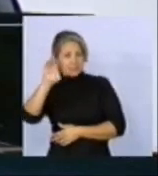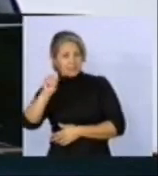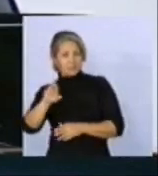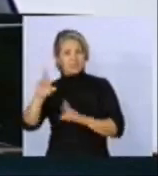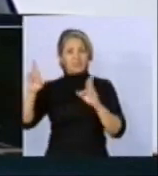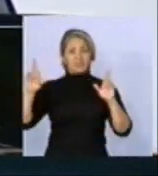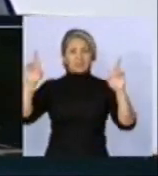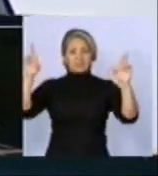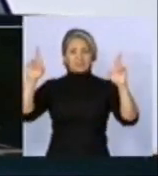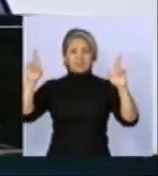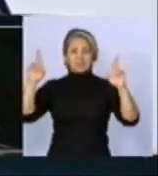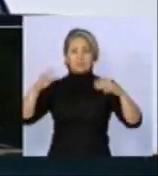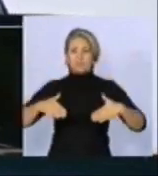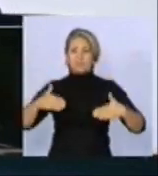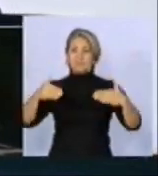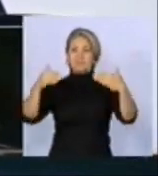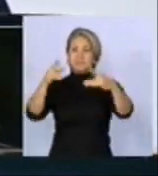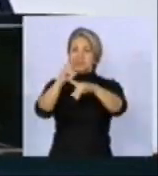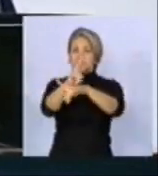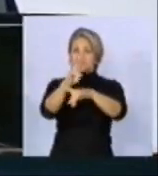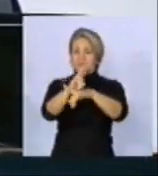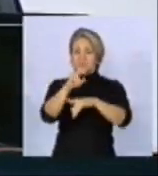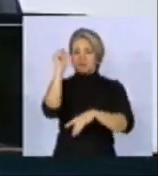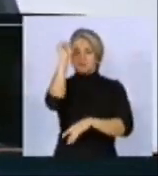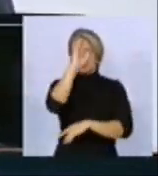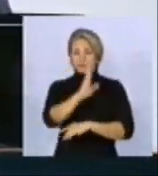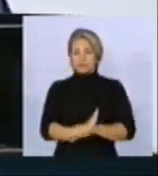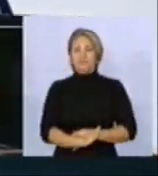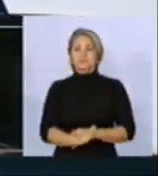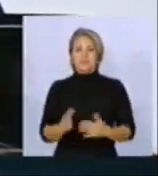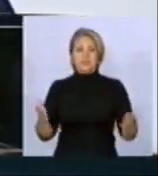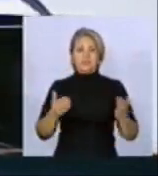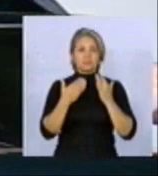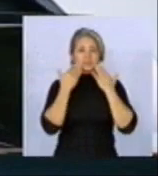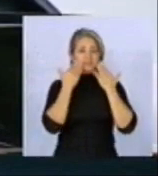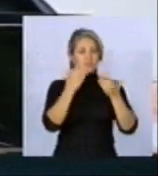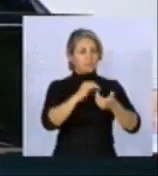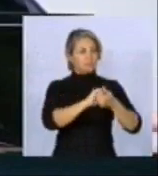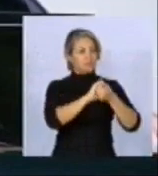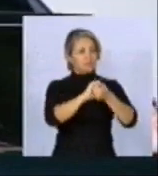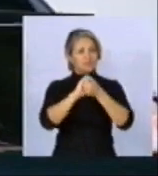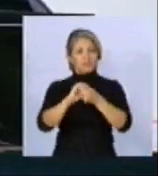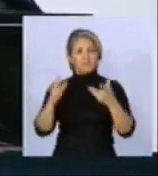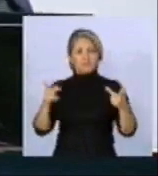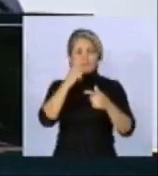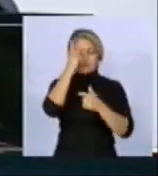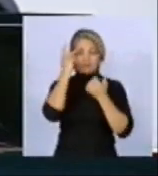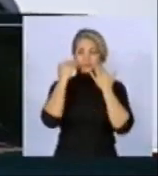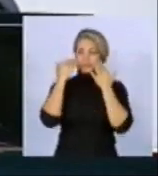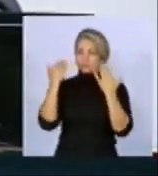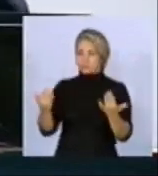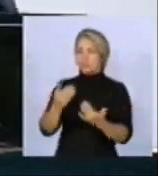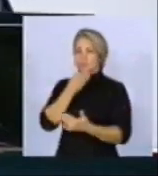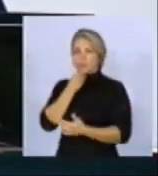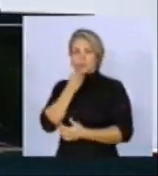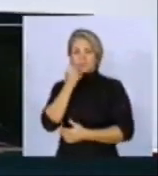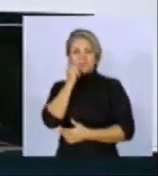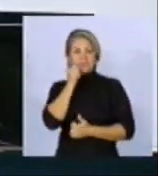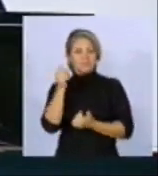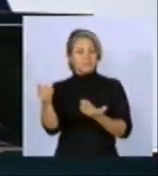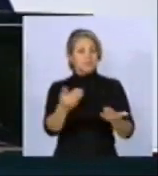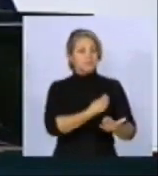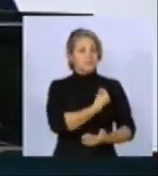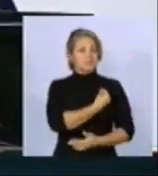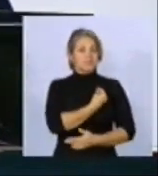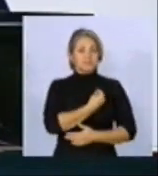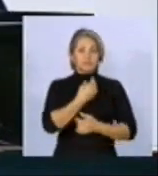Ministério da Defesa saudar os senhores expositores e minha senhoras e os meus senhores aqui presentes apenas